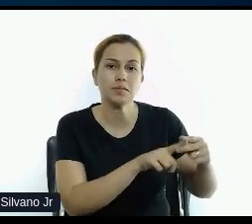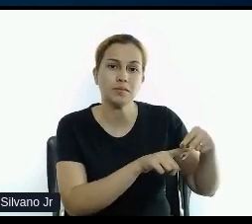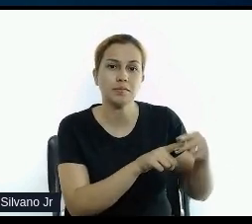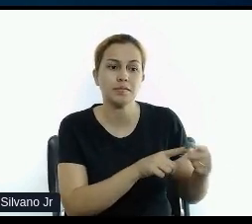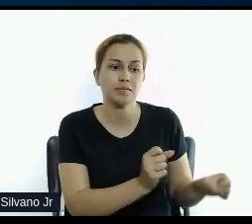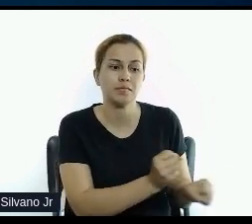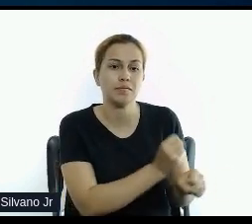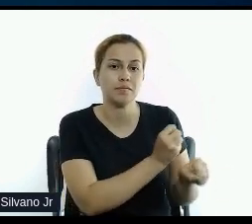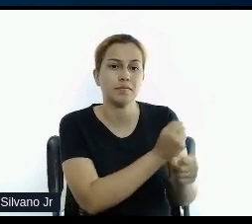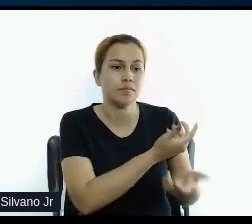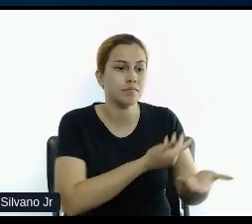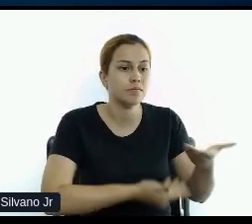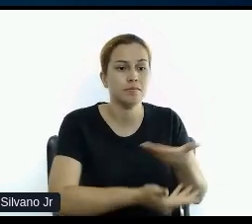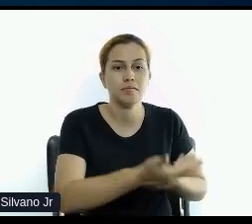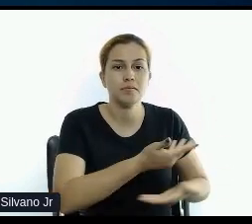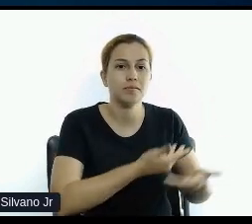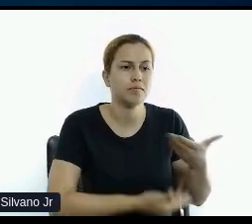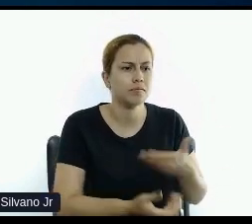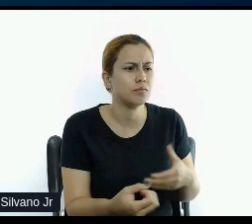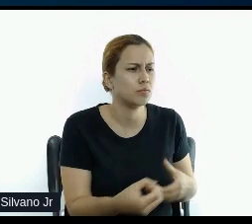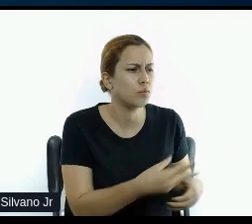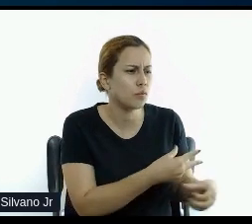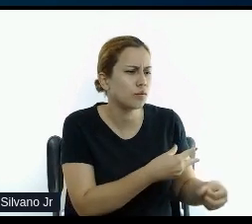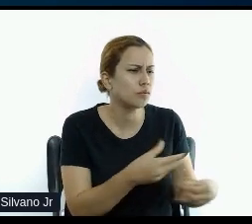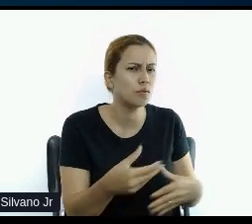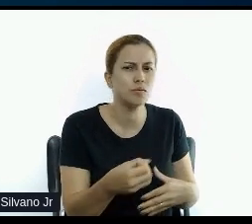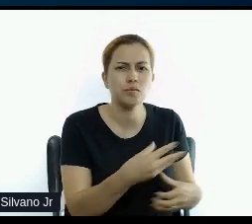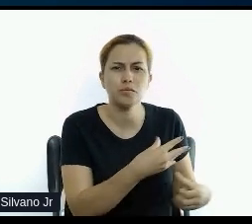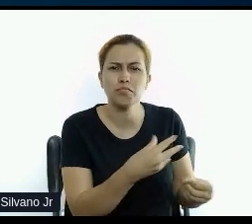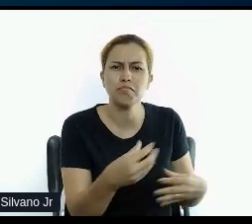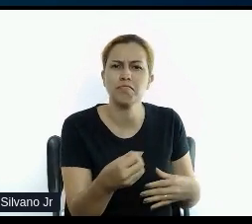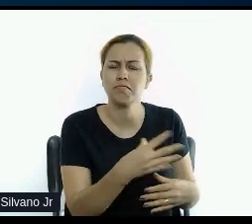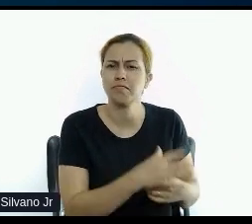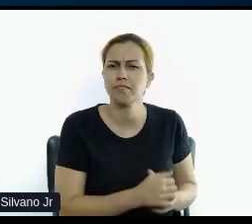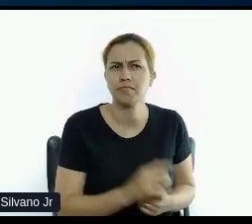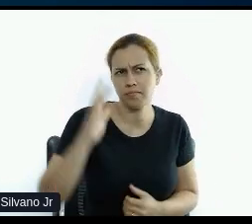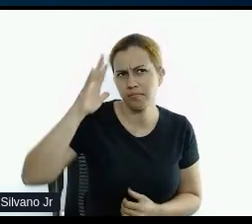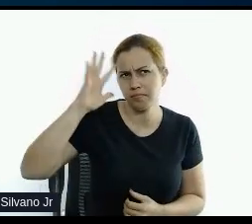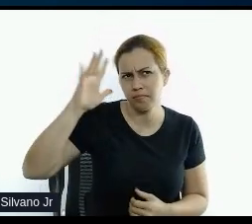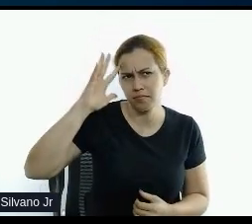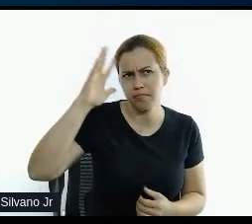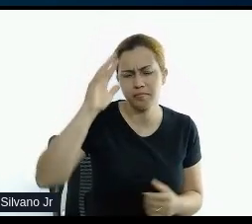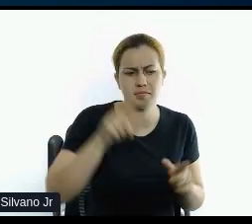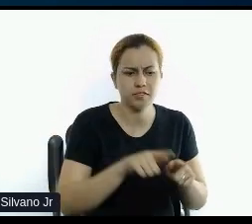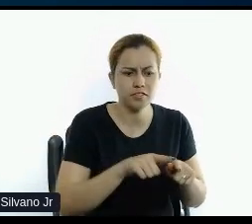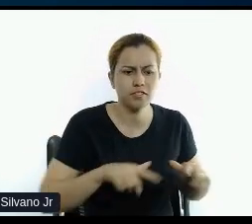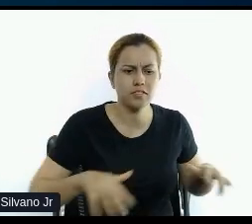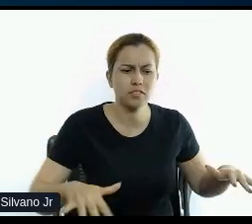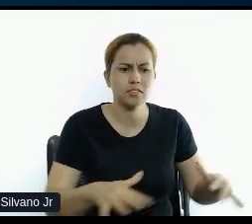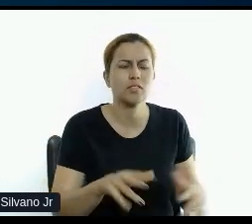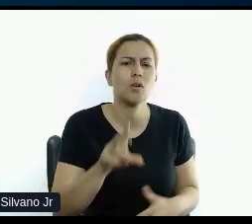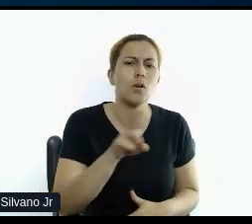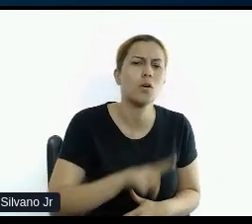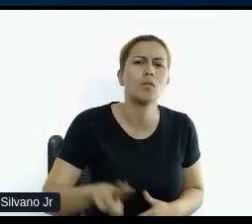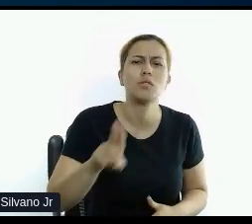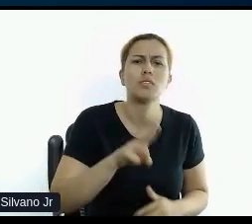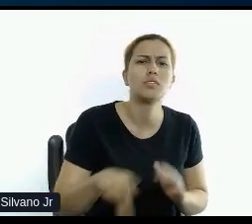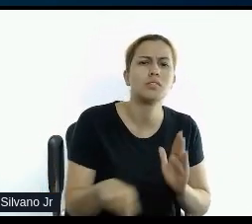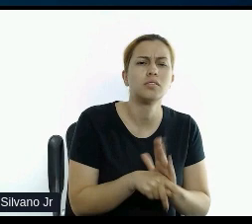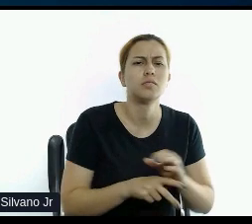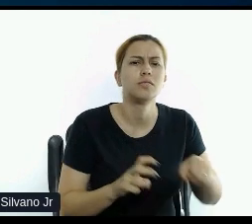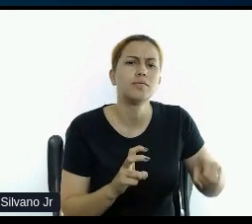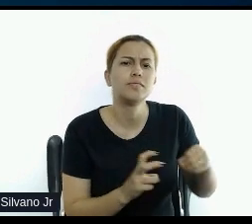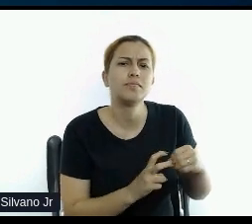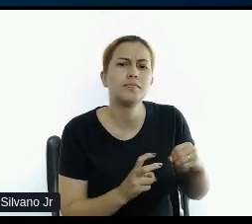mais acessíveis, né? Então, dentro de um aspecto geral, né, onde eu posso estar utilizando o ChatGPT para um desenvolvimento de